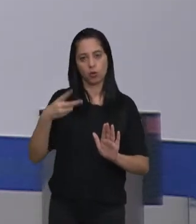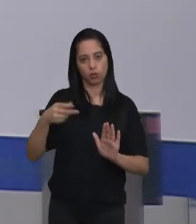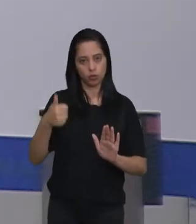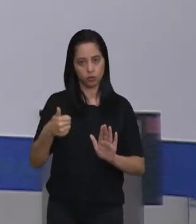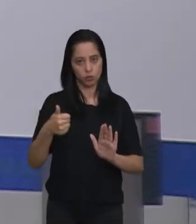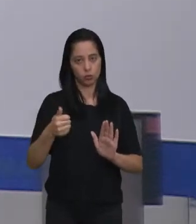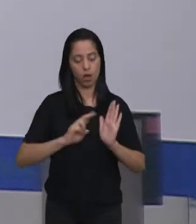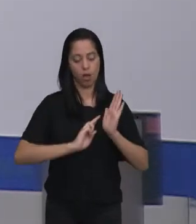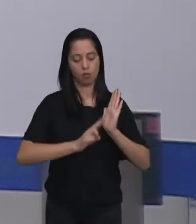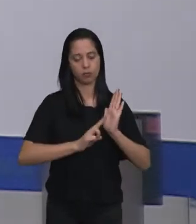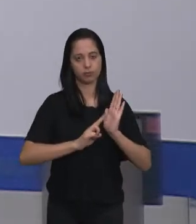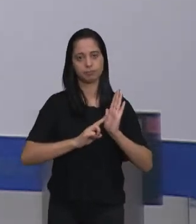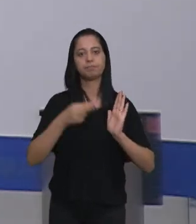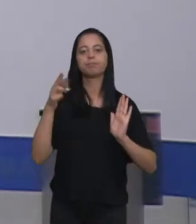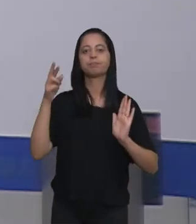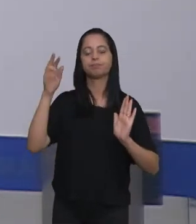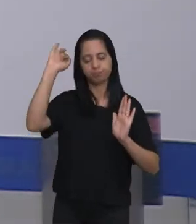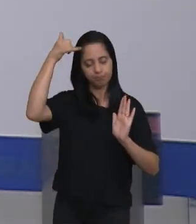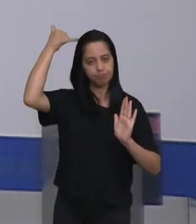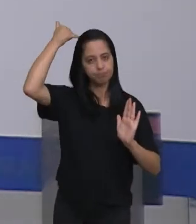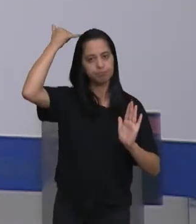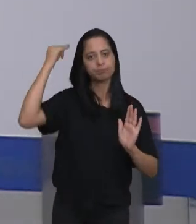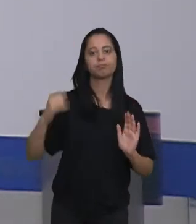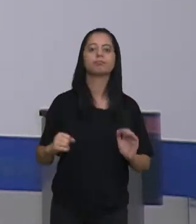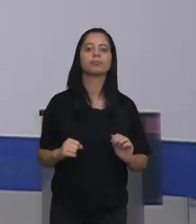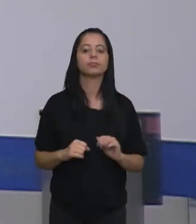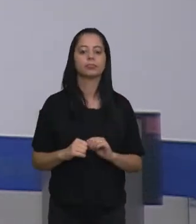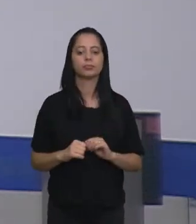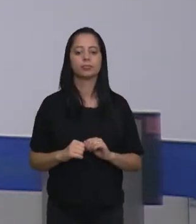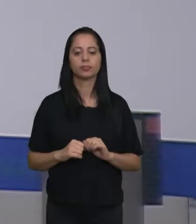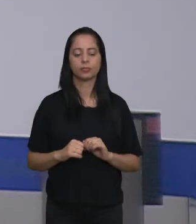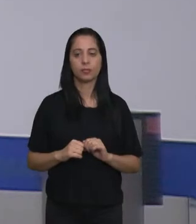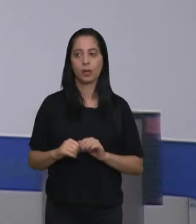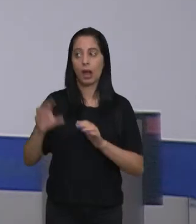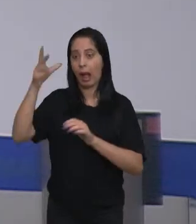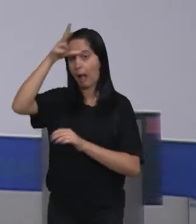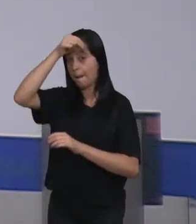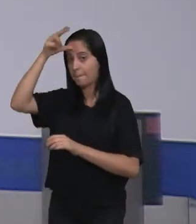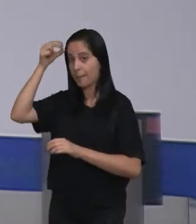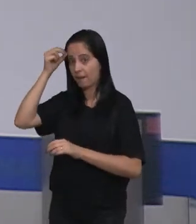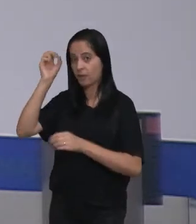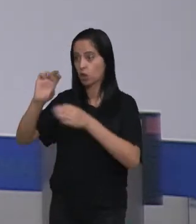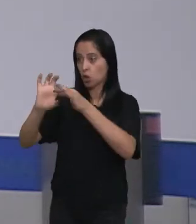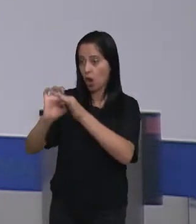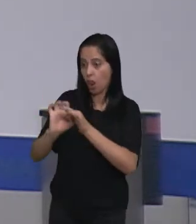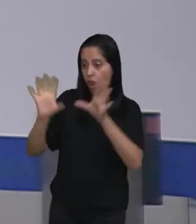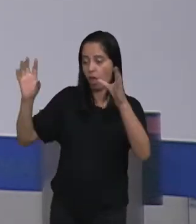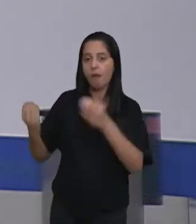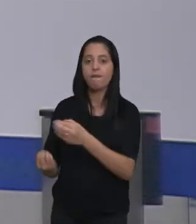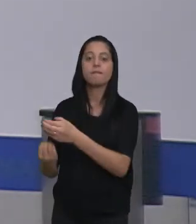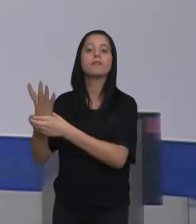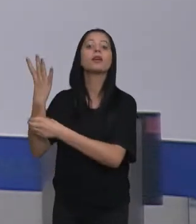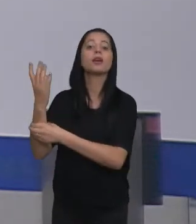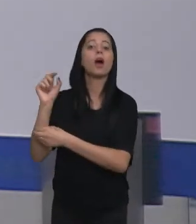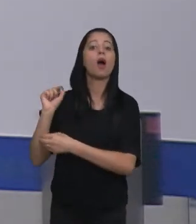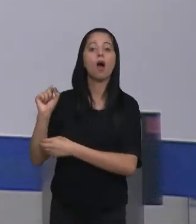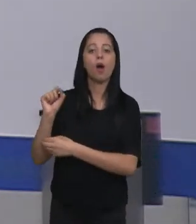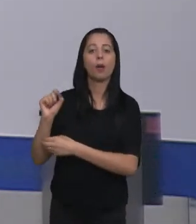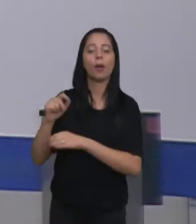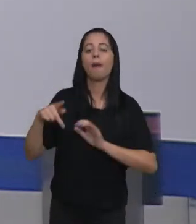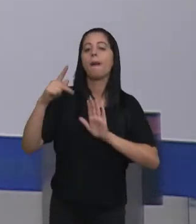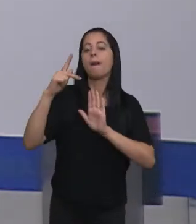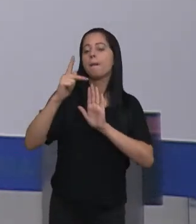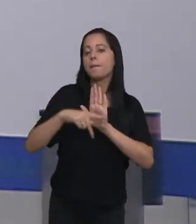592/2021, de autoria do vereador Dr. José Cláudio. Autoriza a Prefeitura Municipal de São José dos Campos a criar o programa